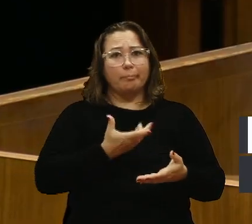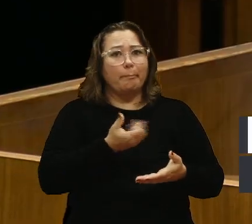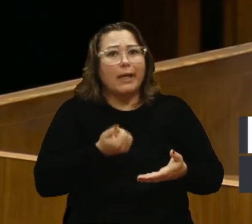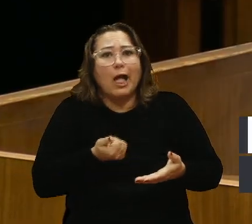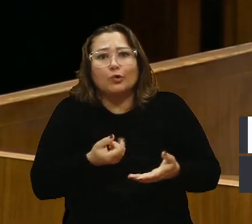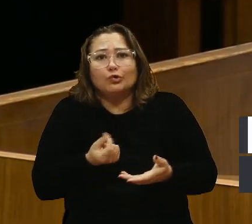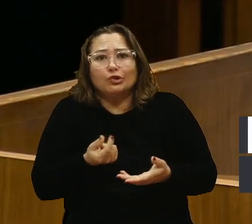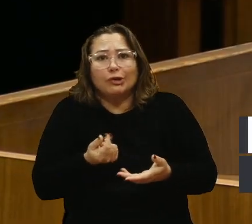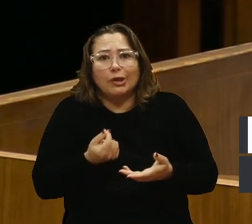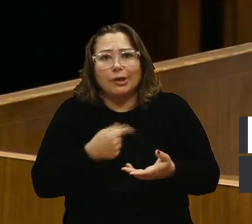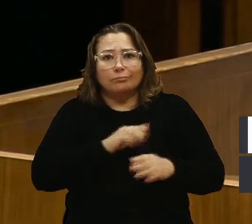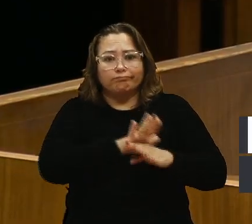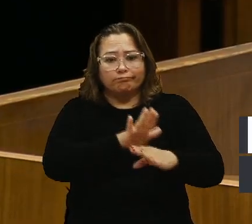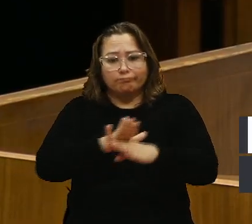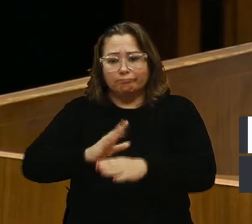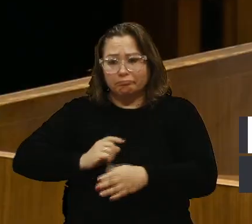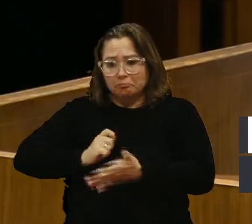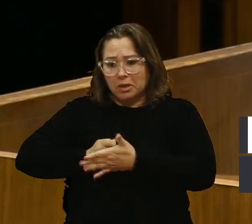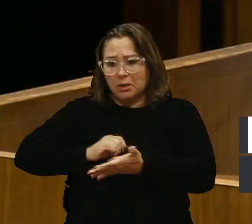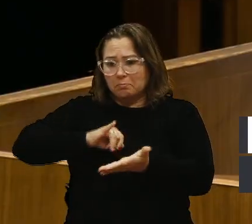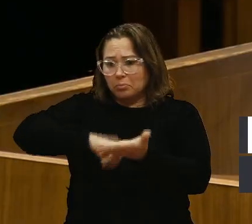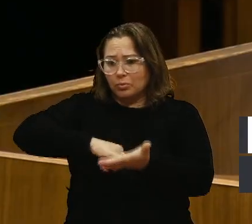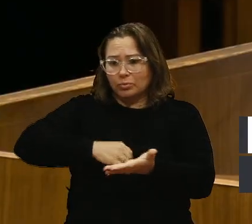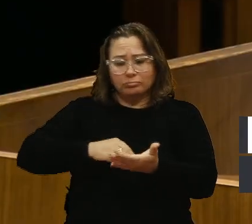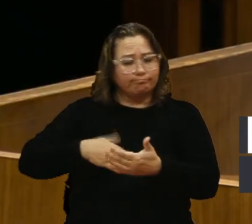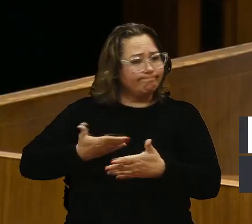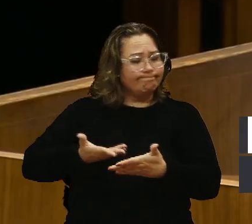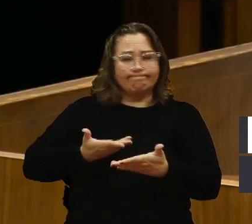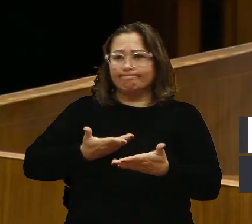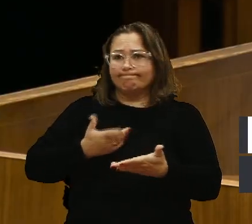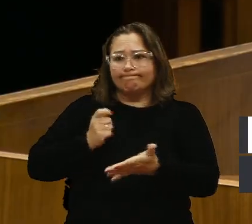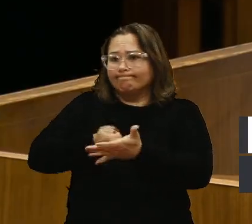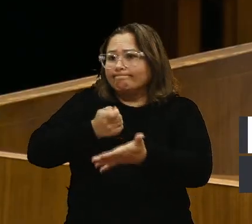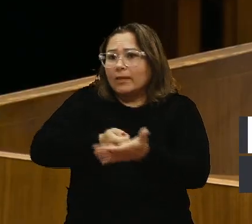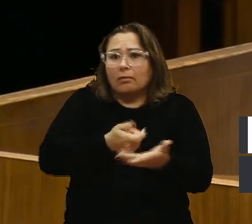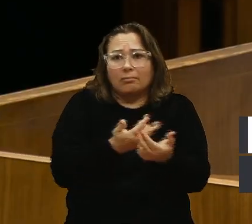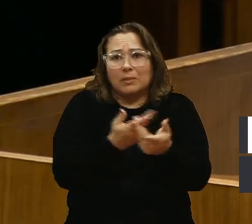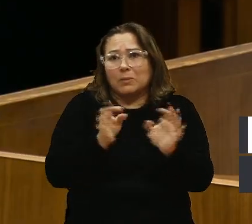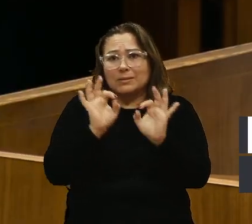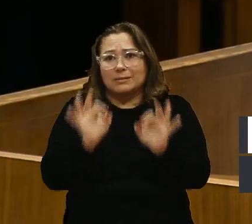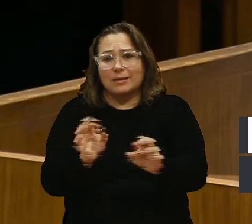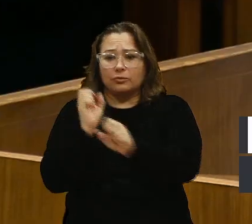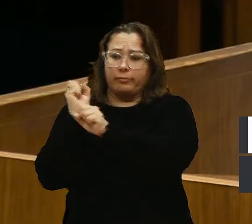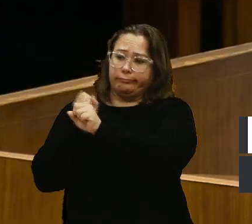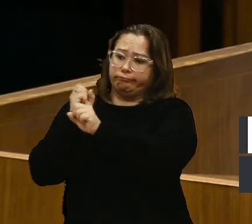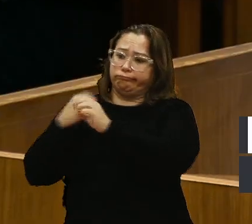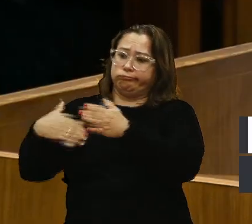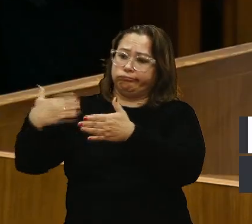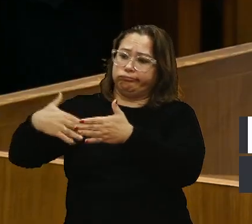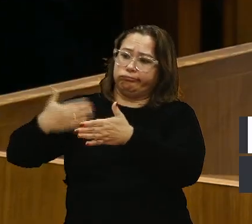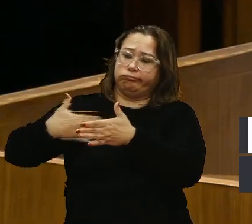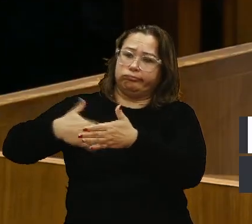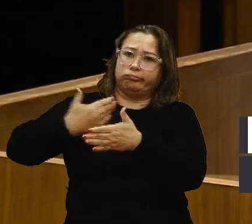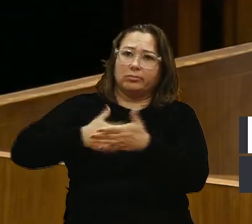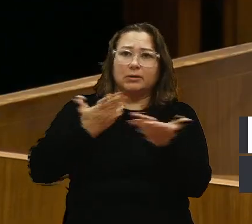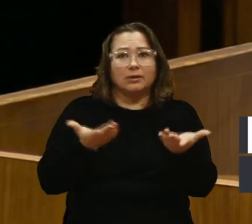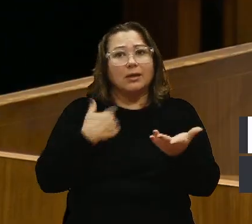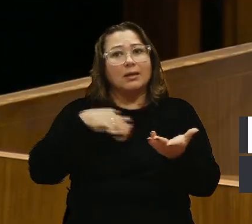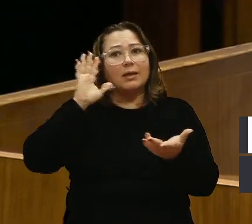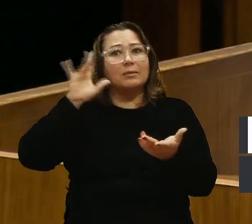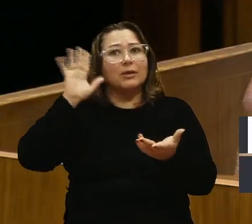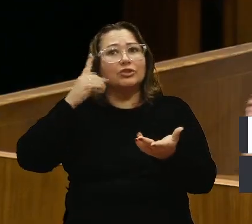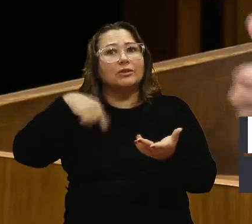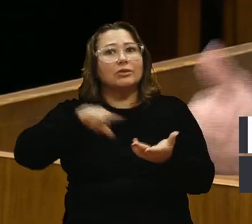O contribuinte ali, a pessoa que paga imposto, não aguenta mais pagar o que já é de anos, o que já é cultural que a gente paga. Imagina se a gente